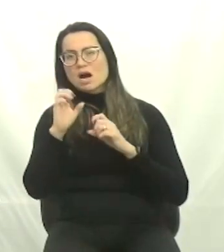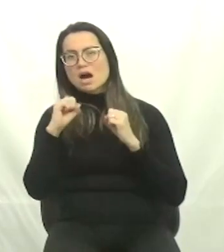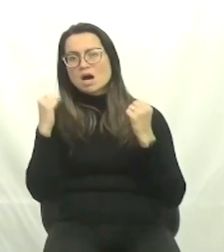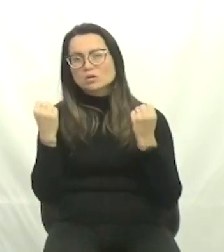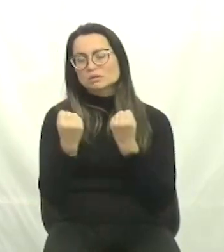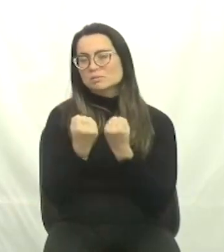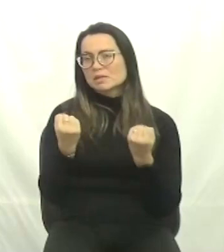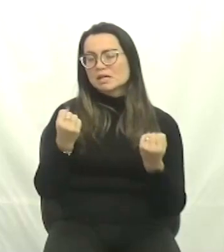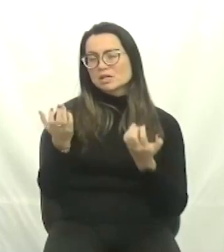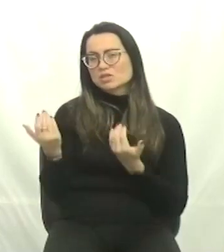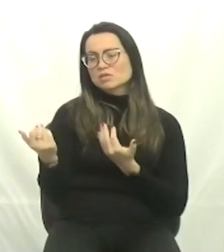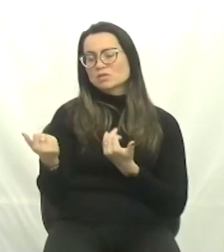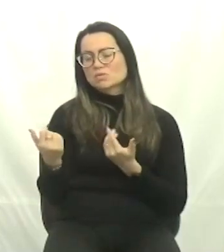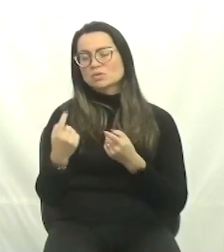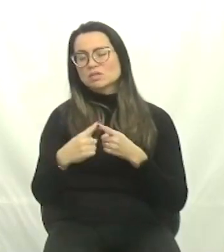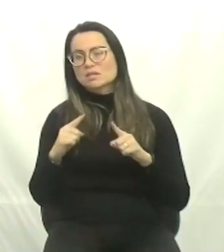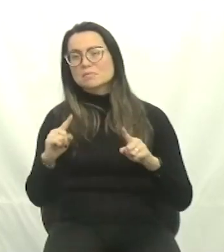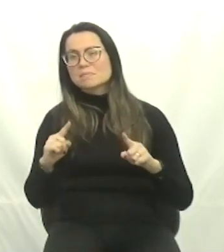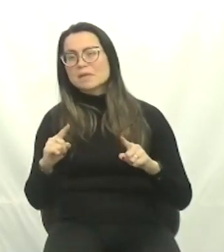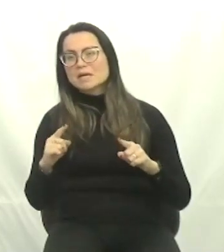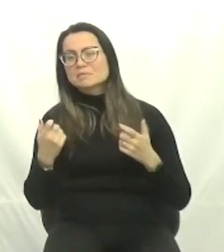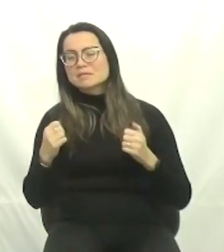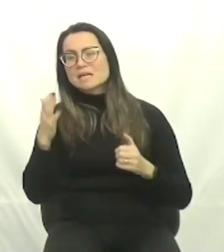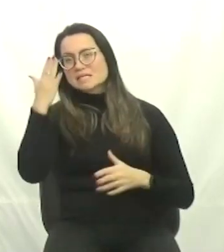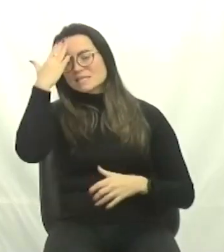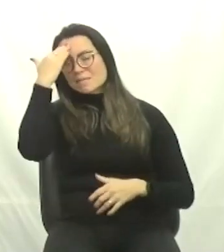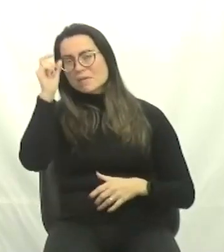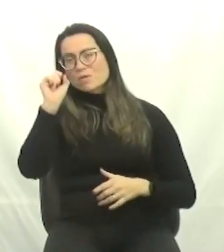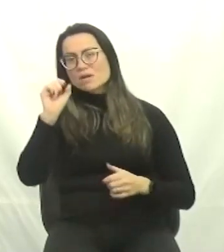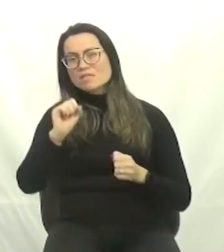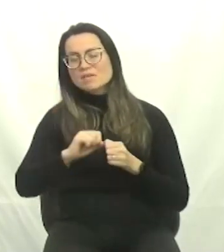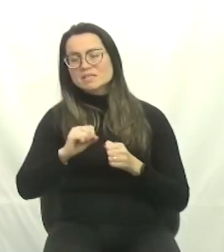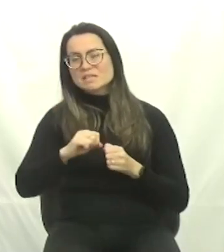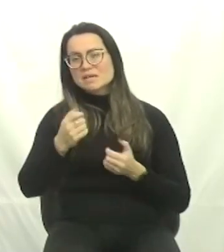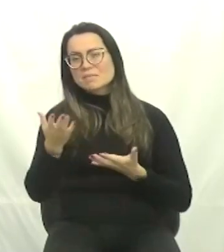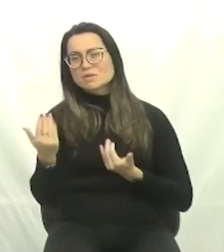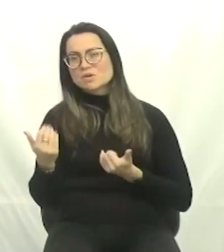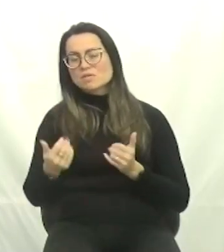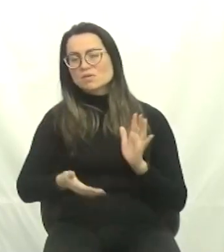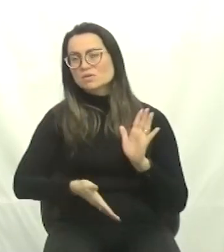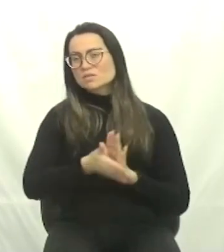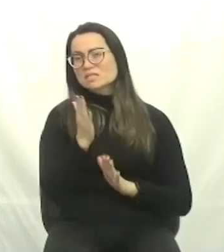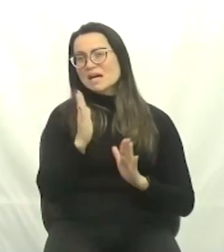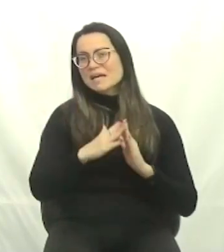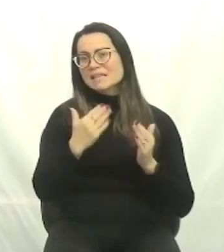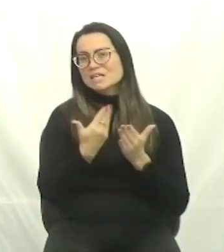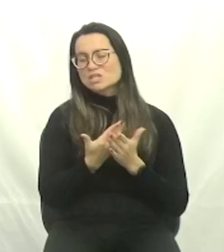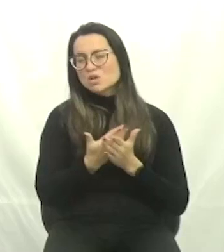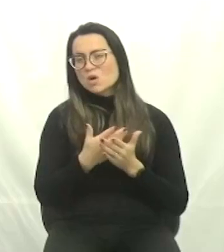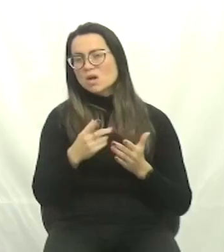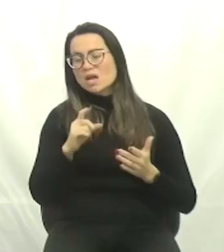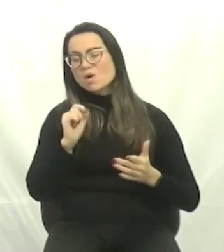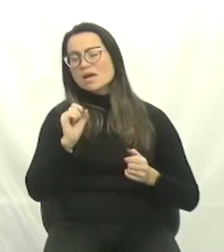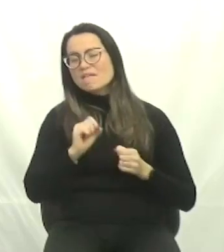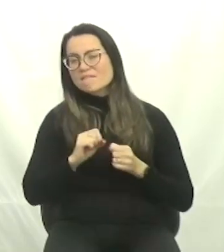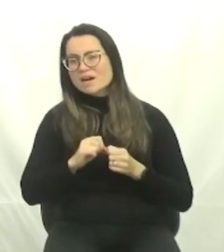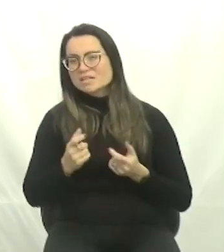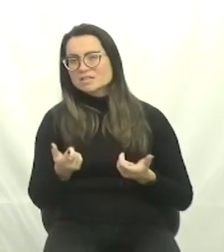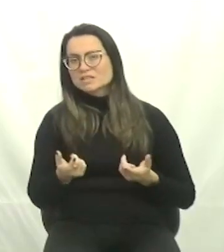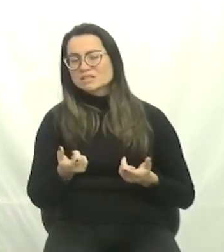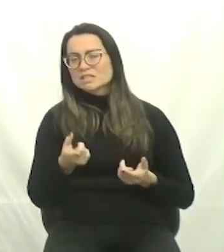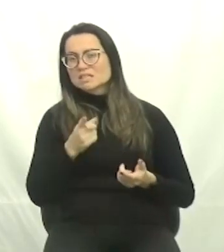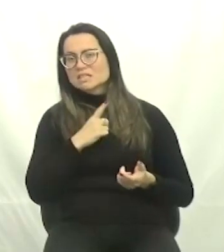pensar o que fazer para com que esses jovens não saiam da escola, para com que esses jovens tenham vontade